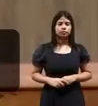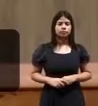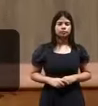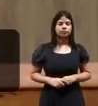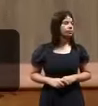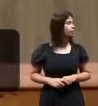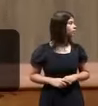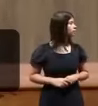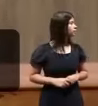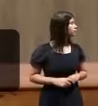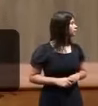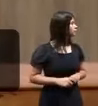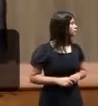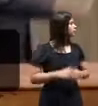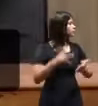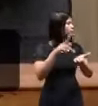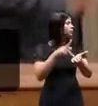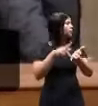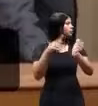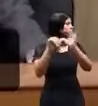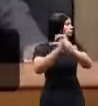Eita Deus.